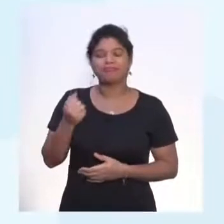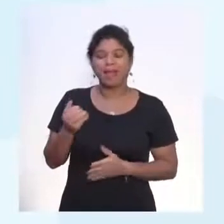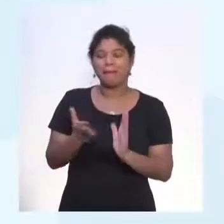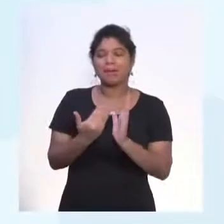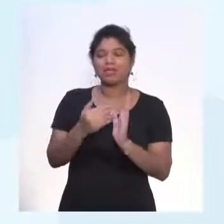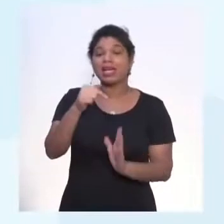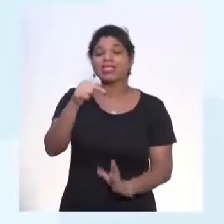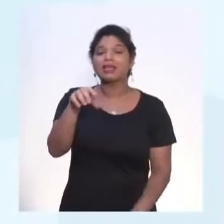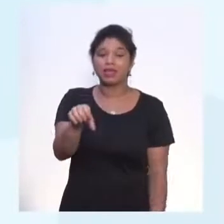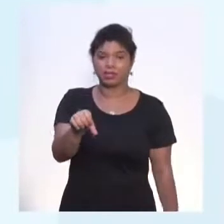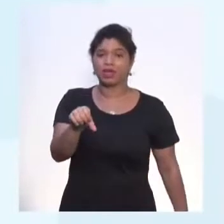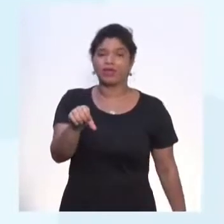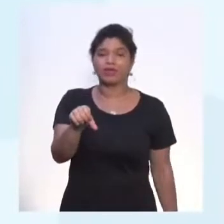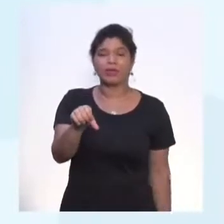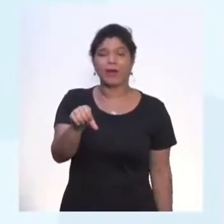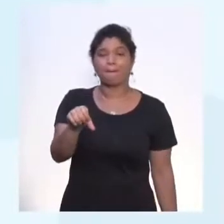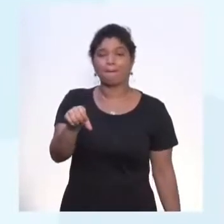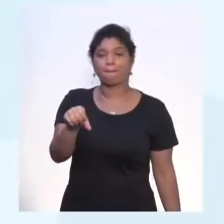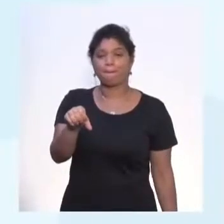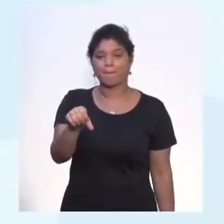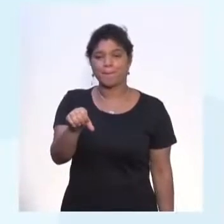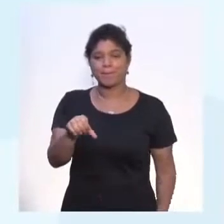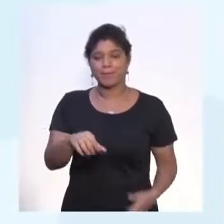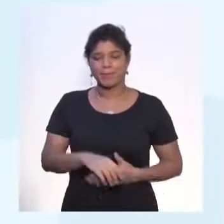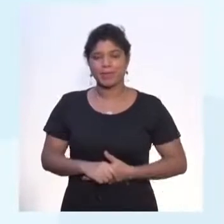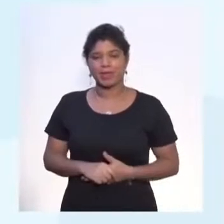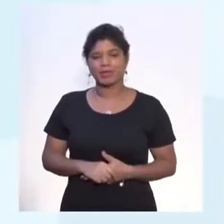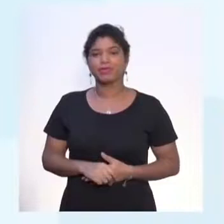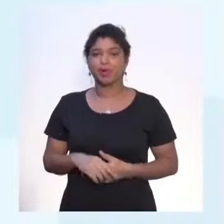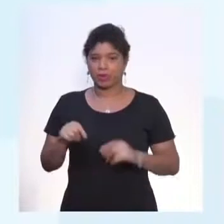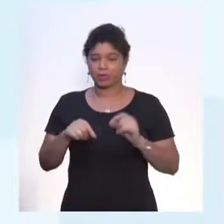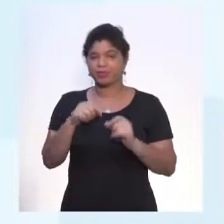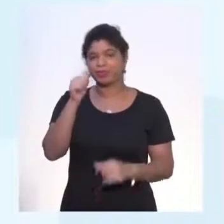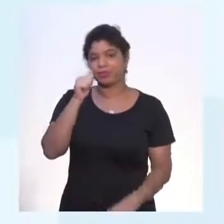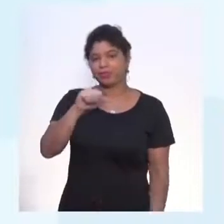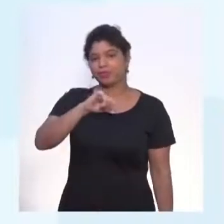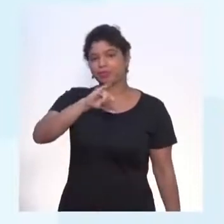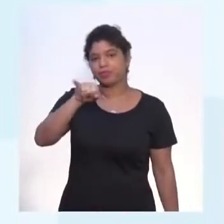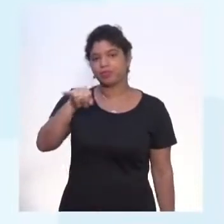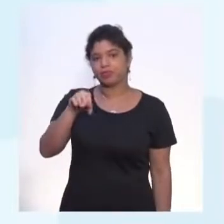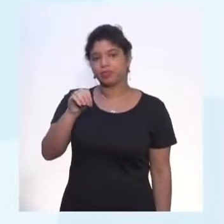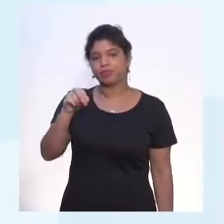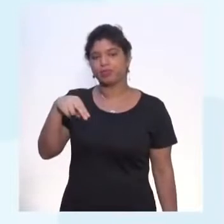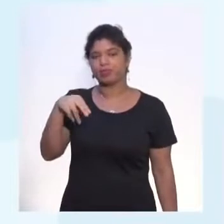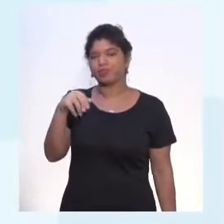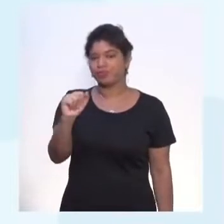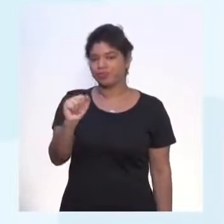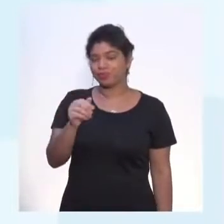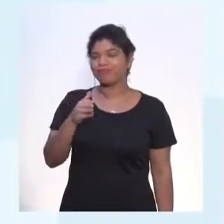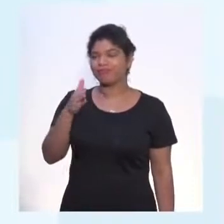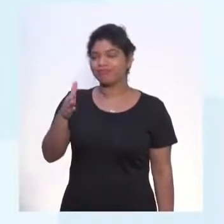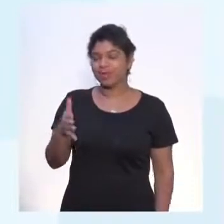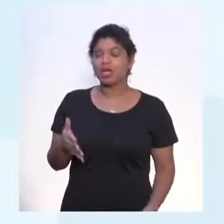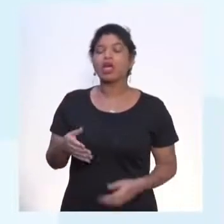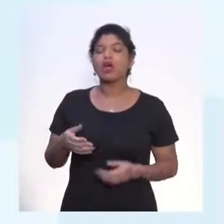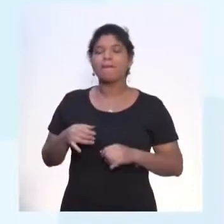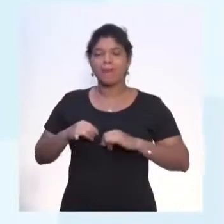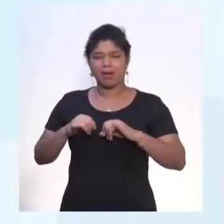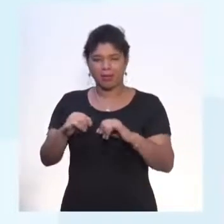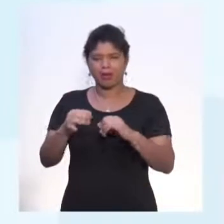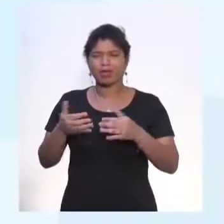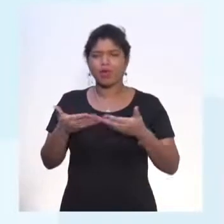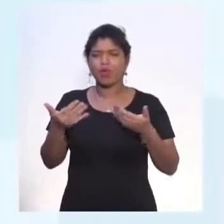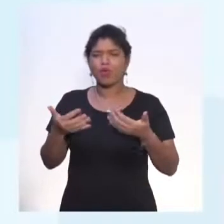Estava na página 79. Então, assim, ó, Joana foi ao sacolão com R$ 138. Ela